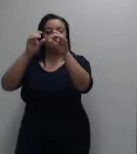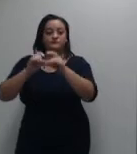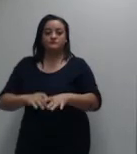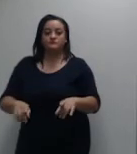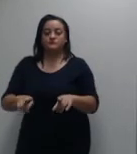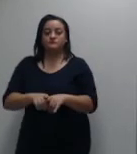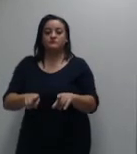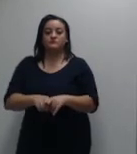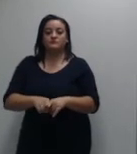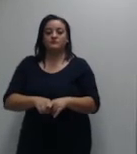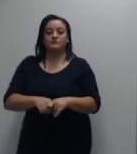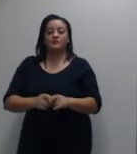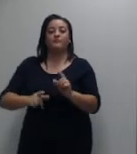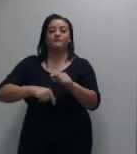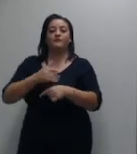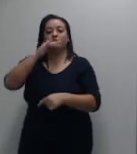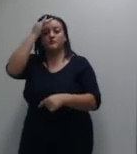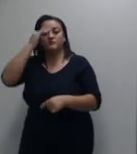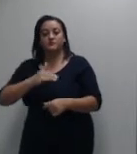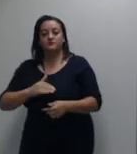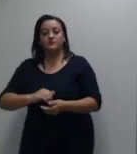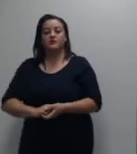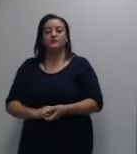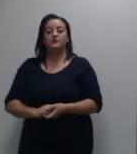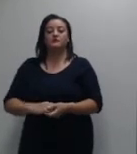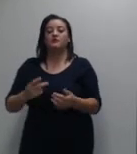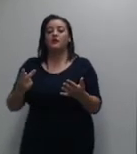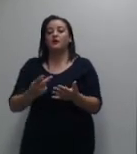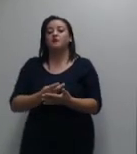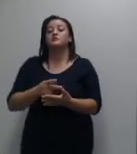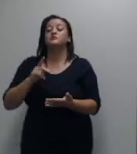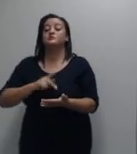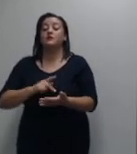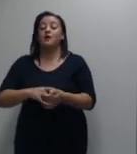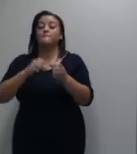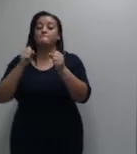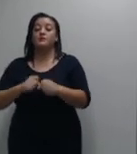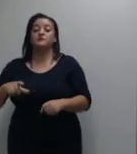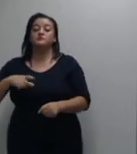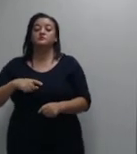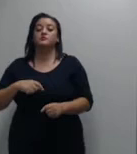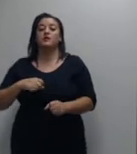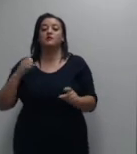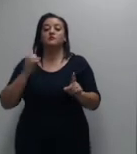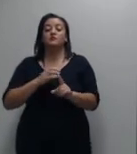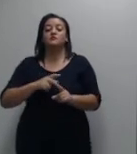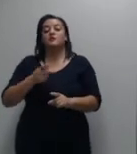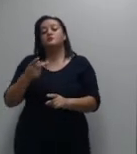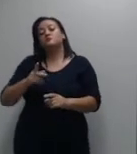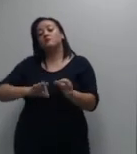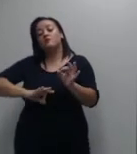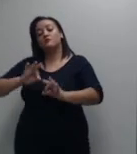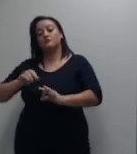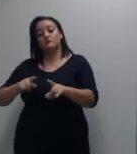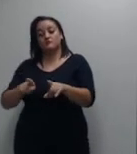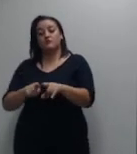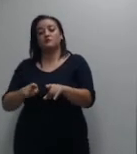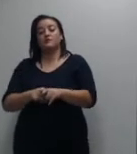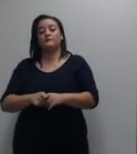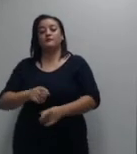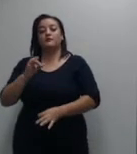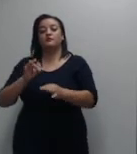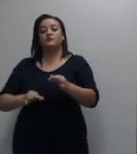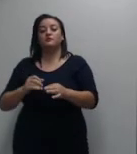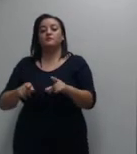por meio de prova e aquilo que pode ter a palavra sua presunção não Jure